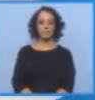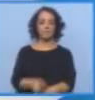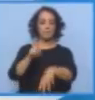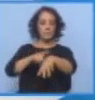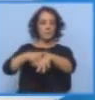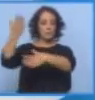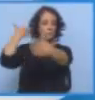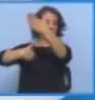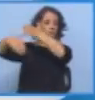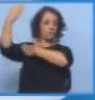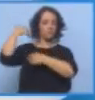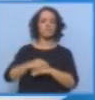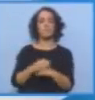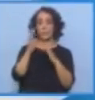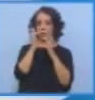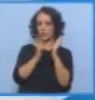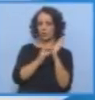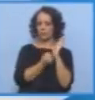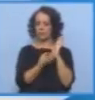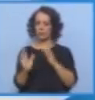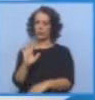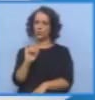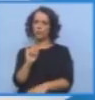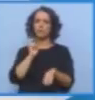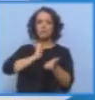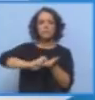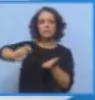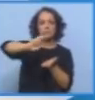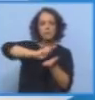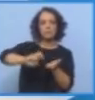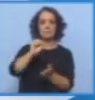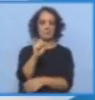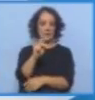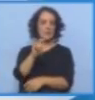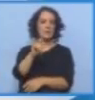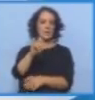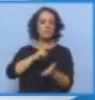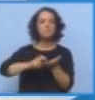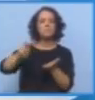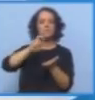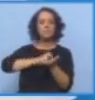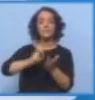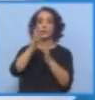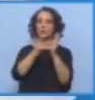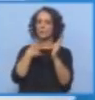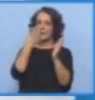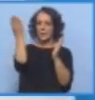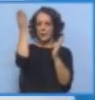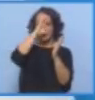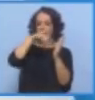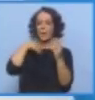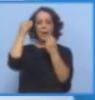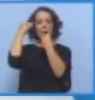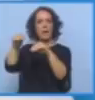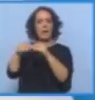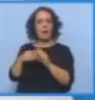Naquele tempo, Jesus e os seus discípulos caminhavam através da Galileia. Jesus não queria que ninguém o soubesse, porque ensinava os